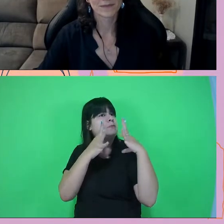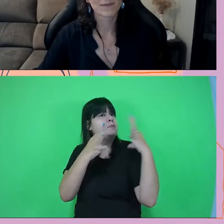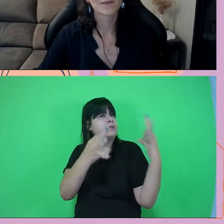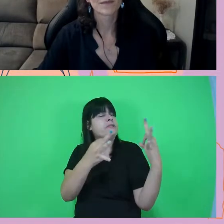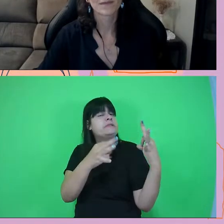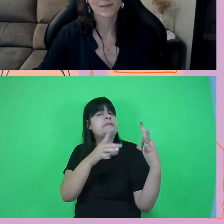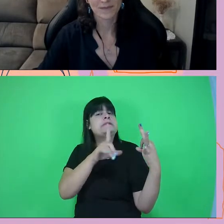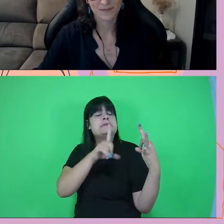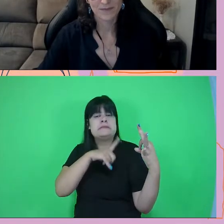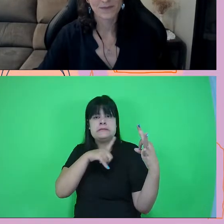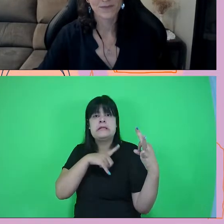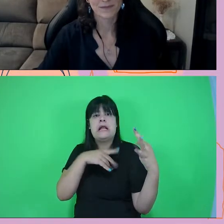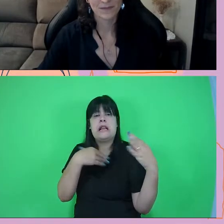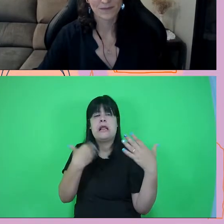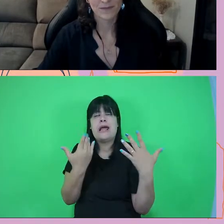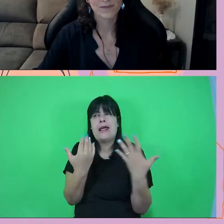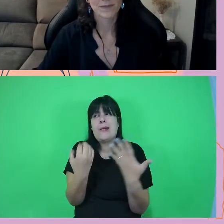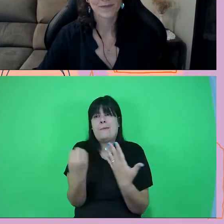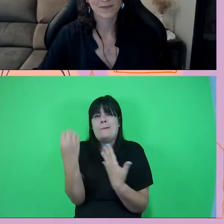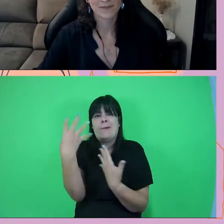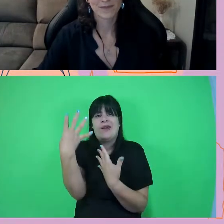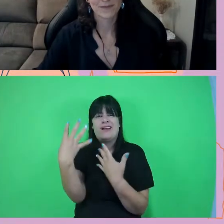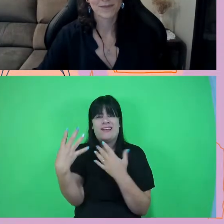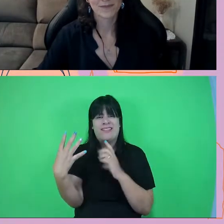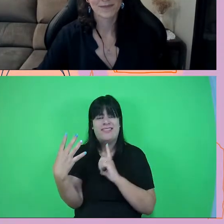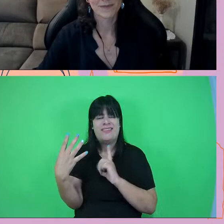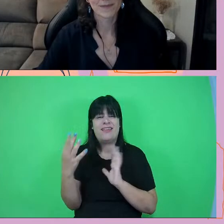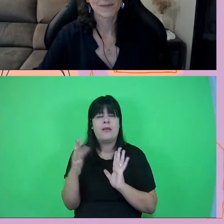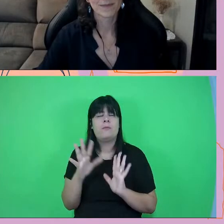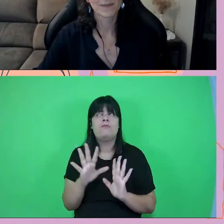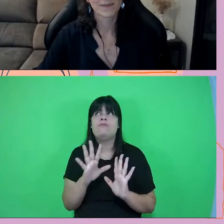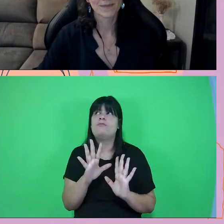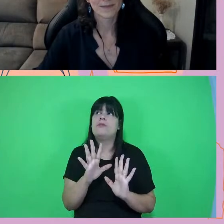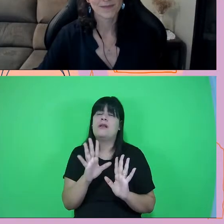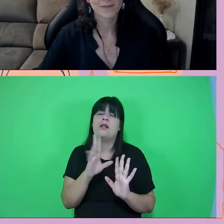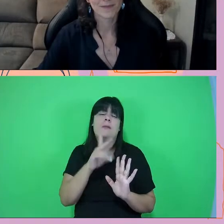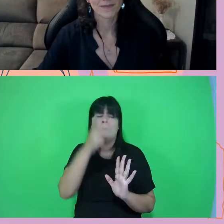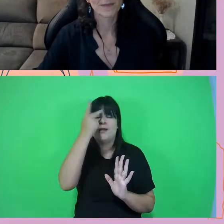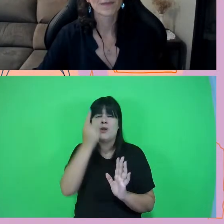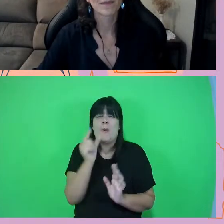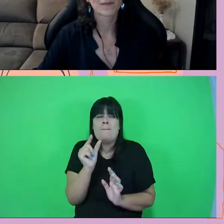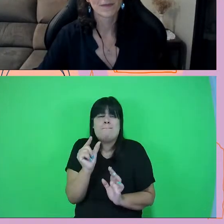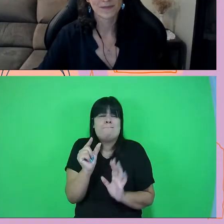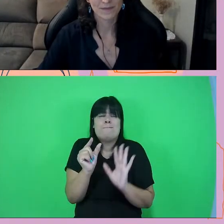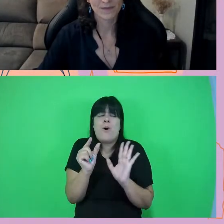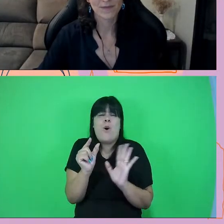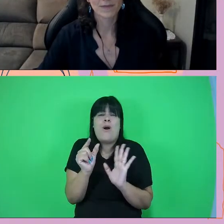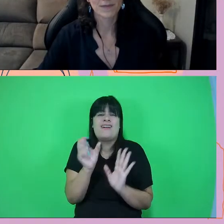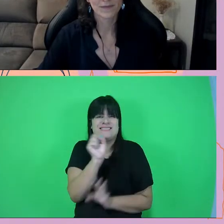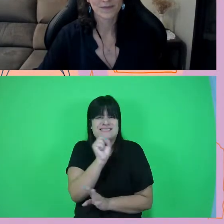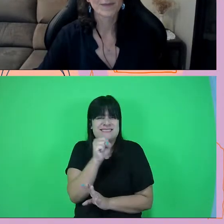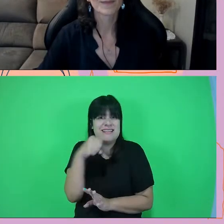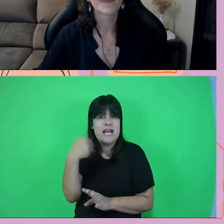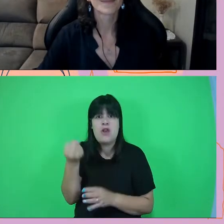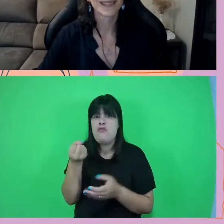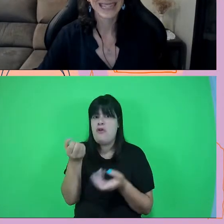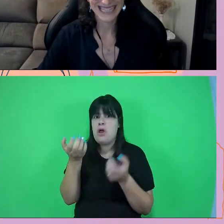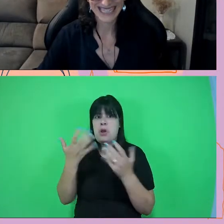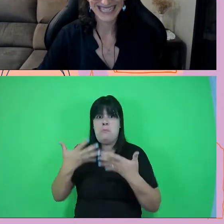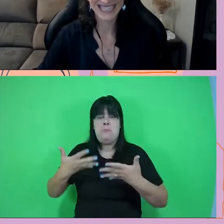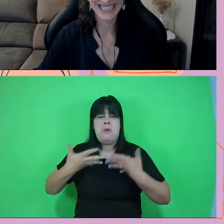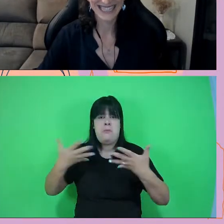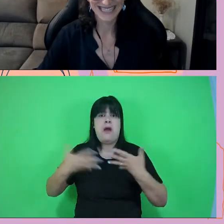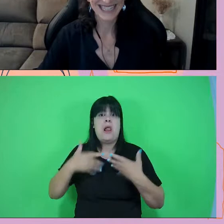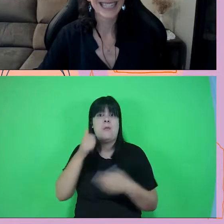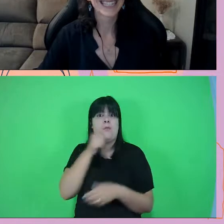né? Como a Jaci comentou aí, né, que poucas as pessoas sabem que a cerveja mais badalada do momento foi criada por